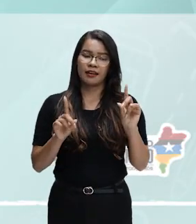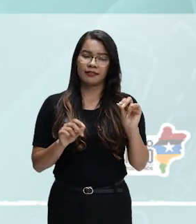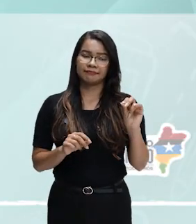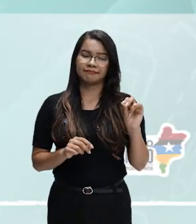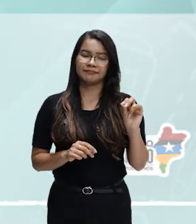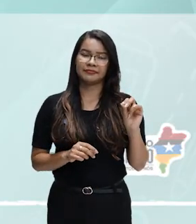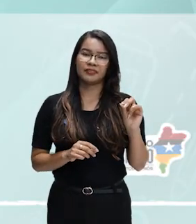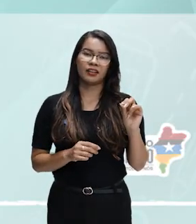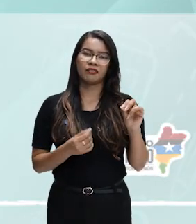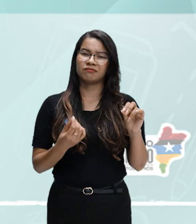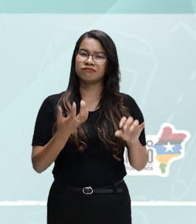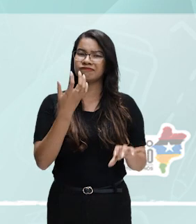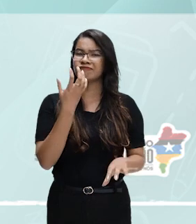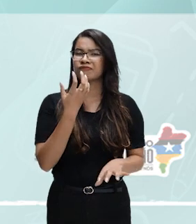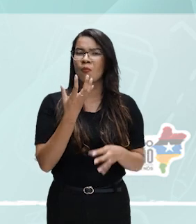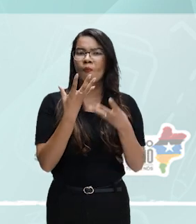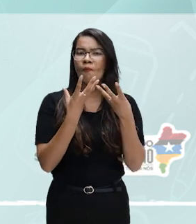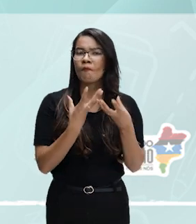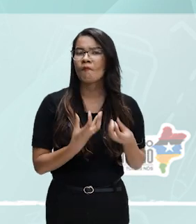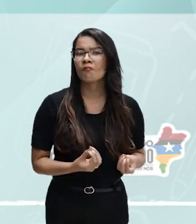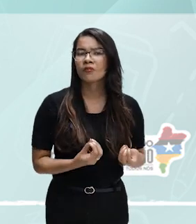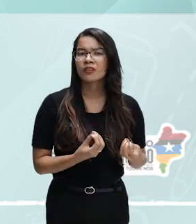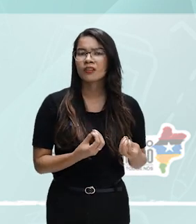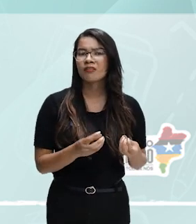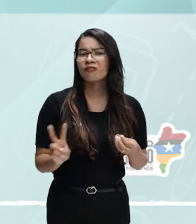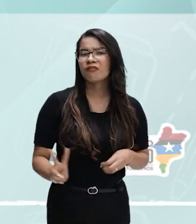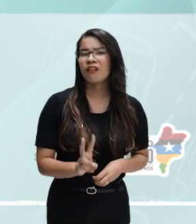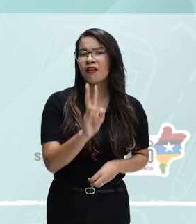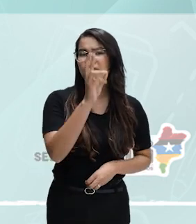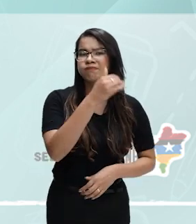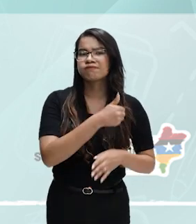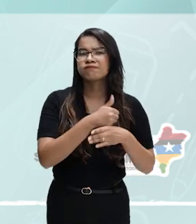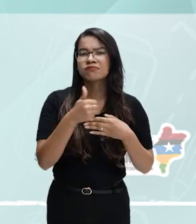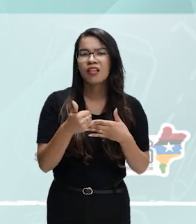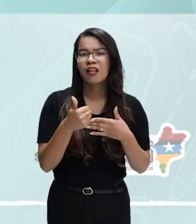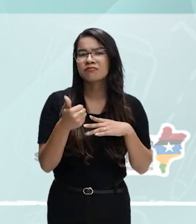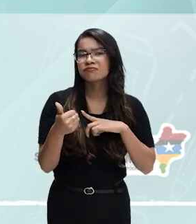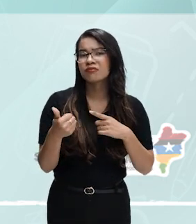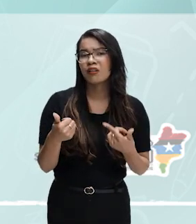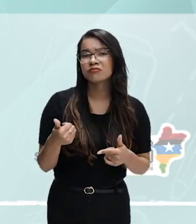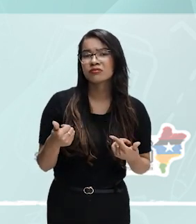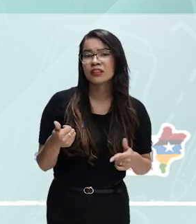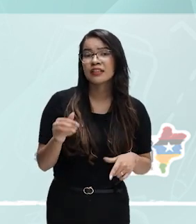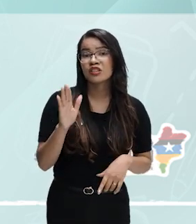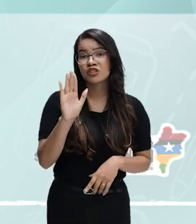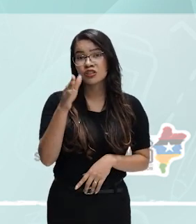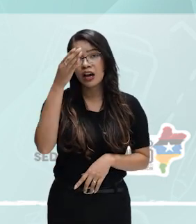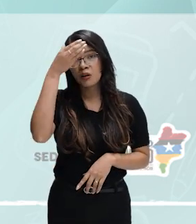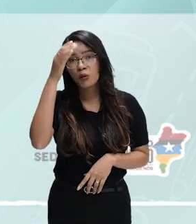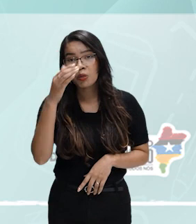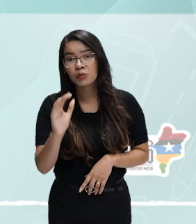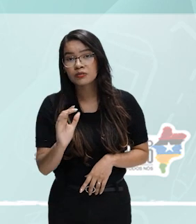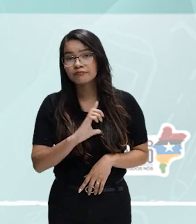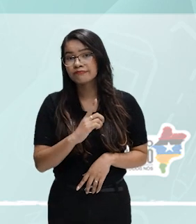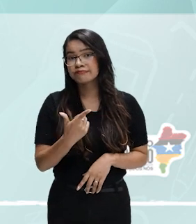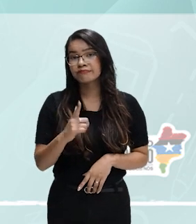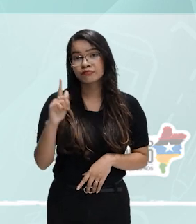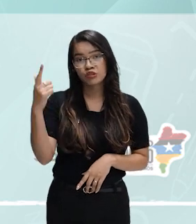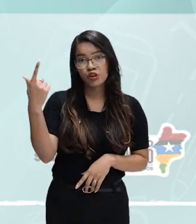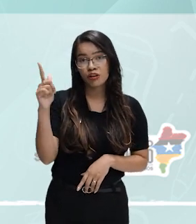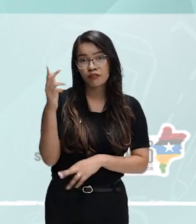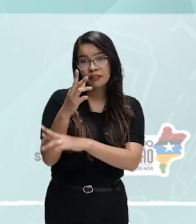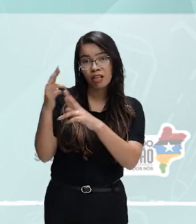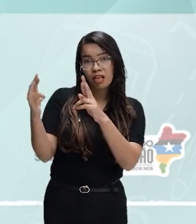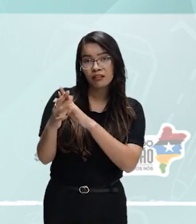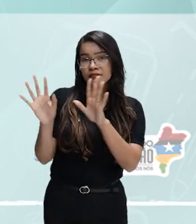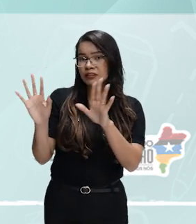valores morais. Aí seria já um fator cultural. Não seria mais necessariamente um fator geográfico, né? Mas seria um fator relacionado à questão